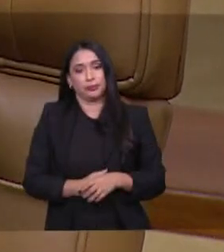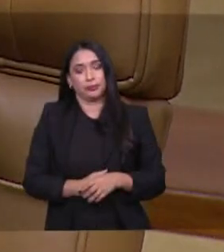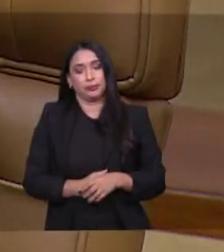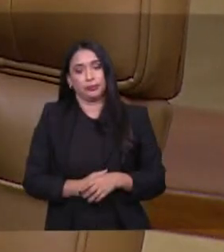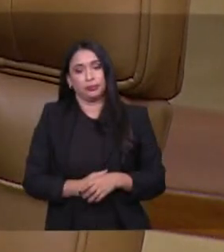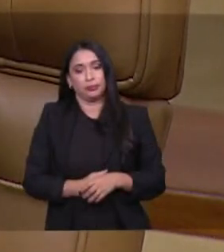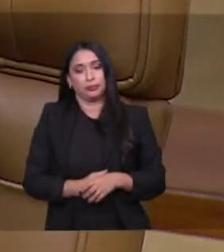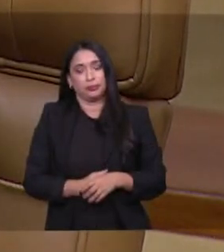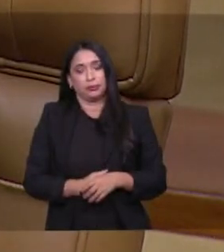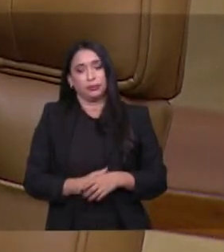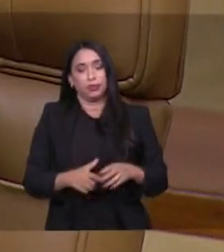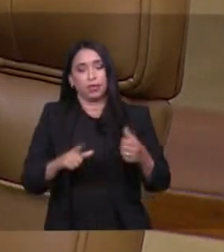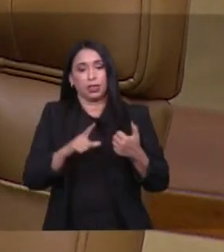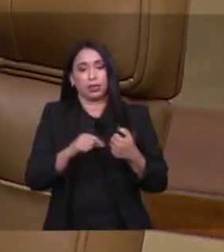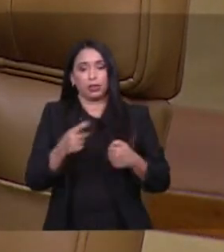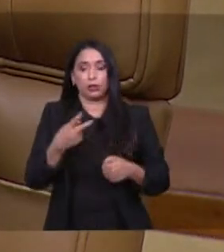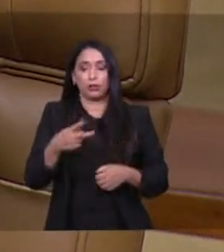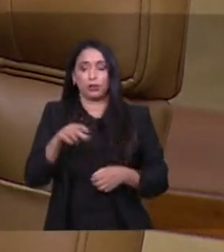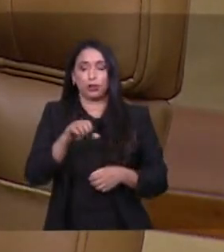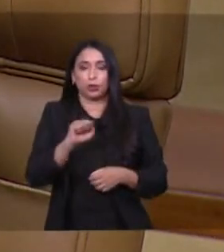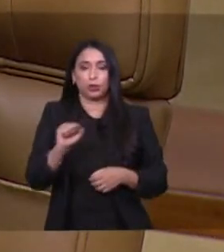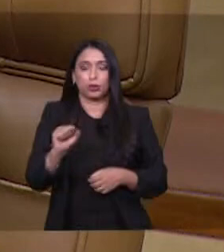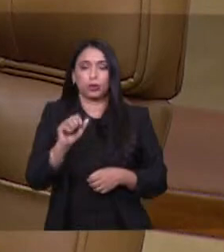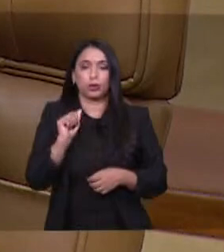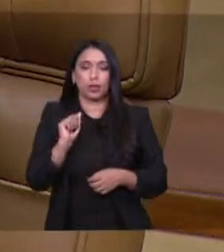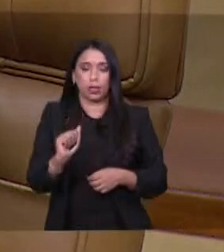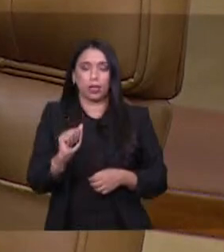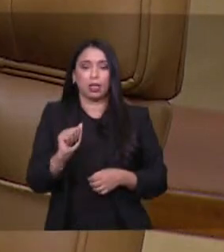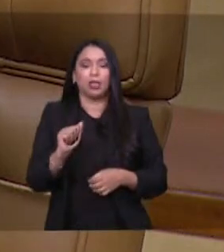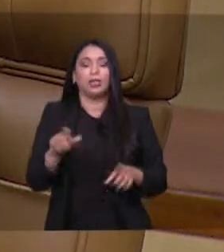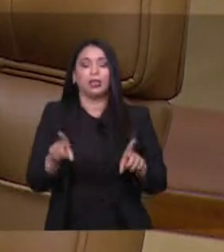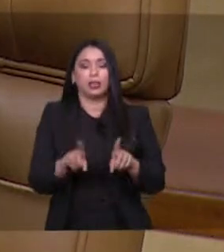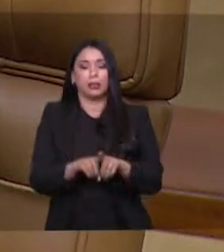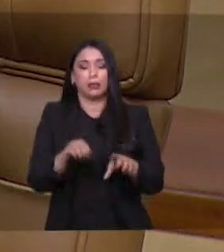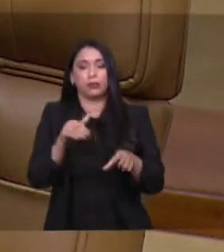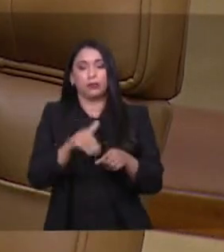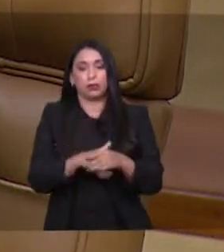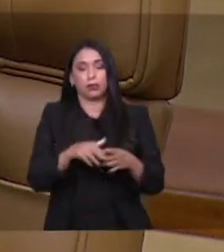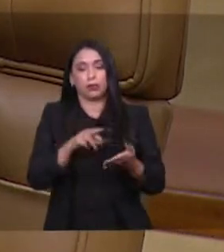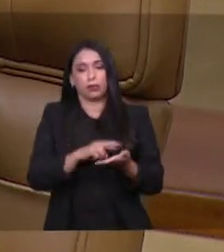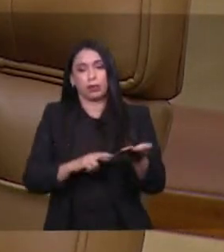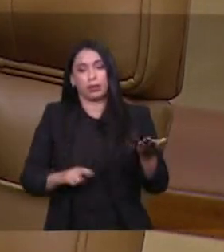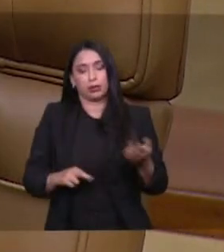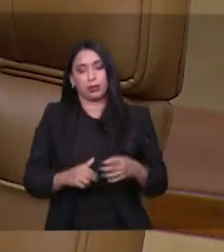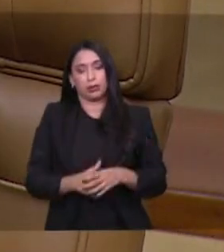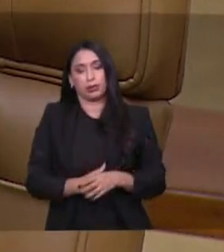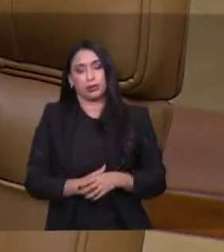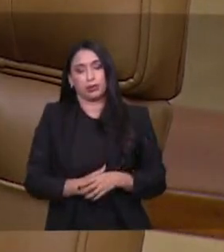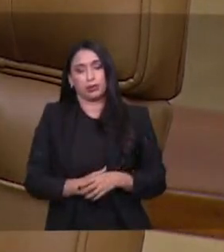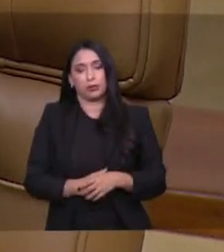Em relação ao artigo 28A, também acompanho o eminente relator.